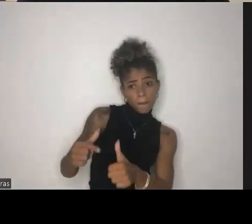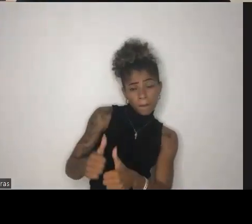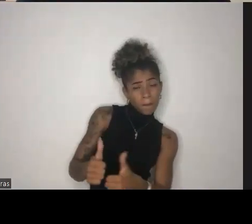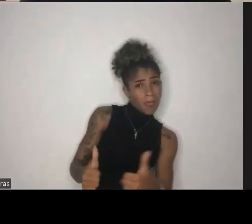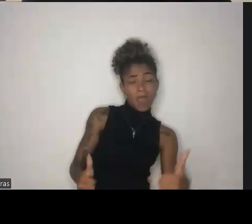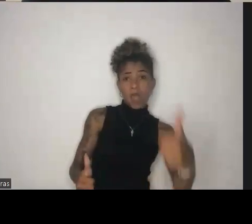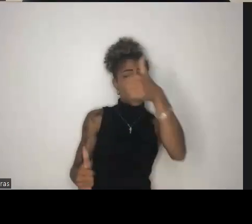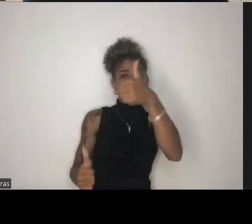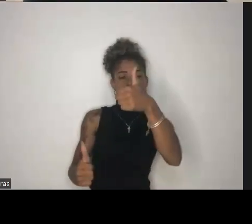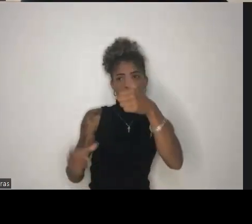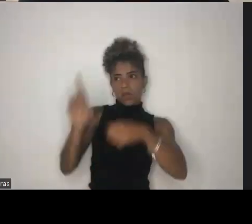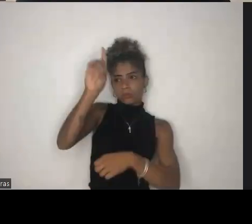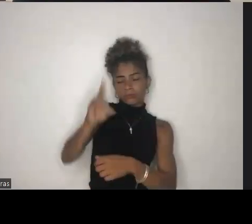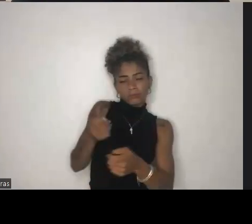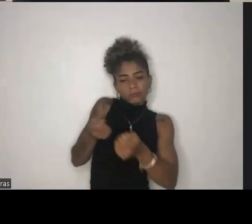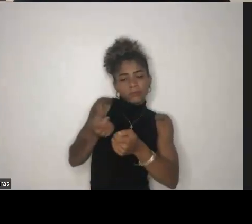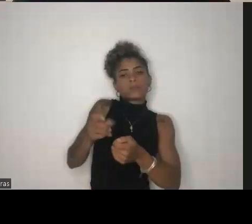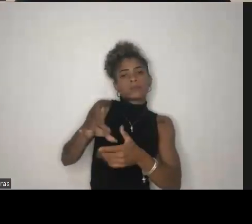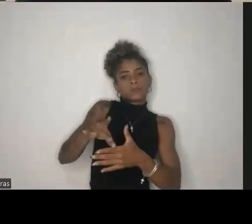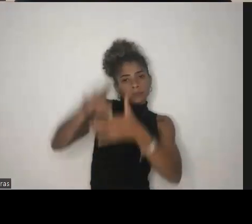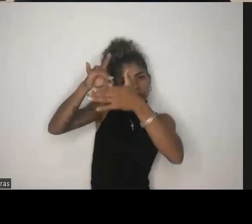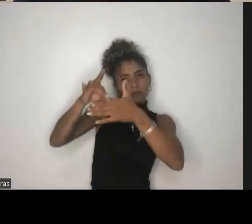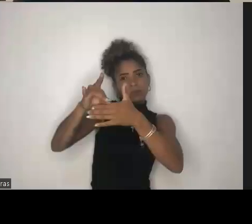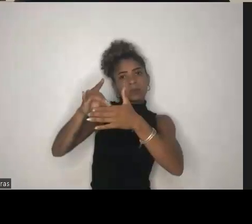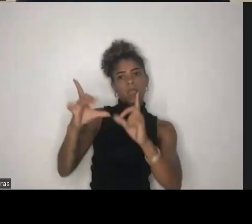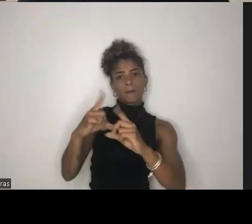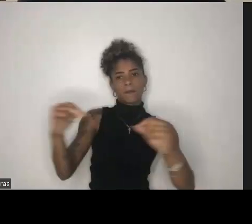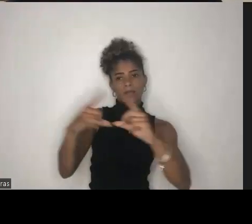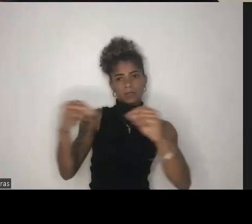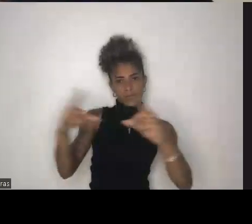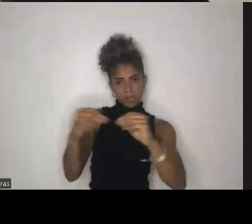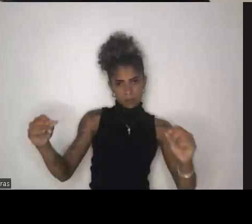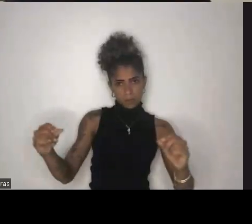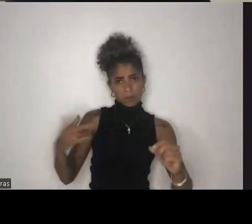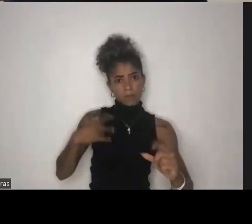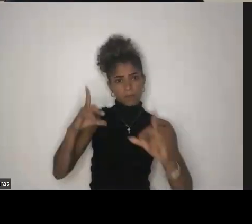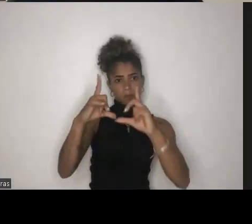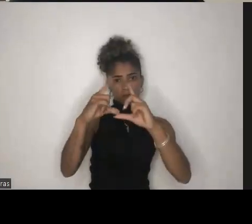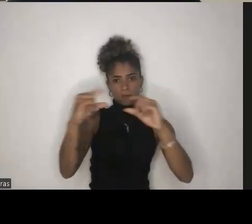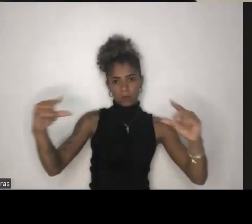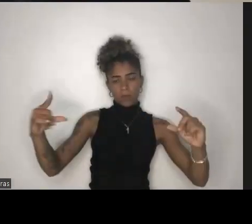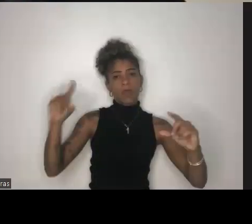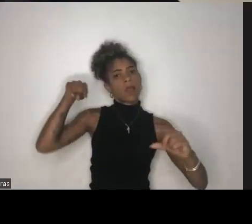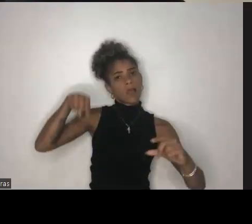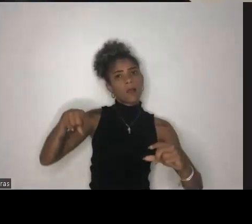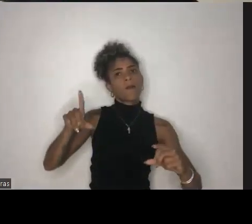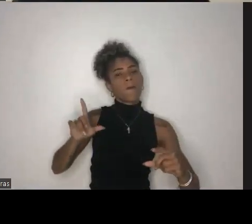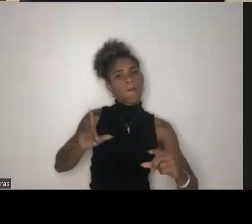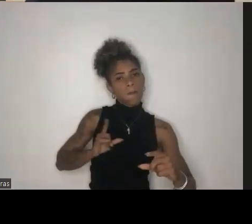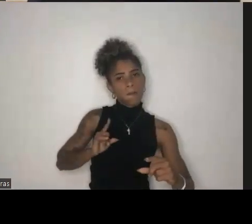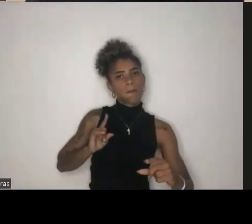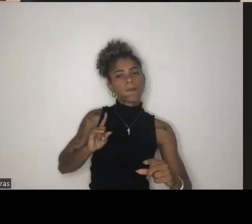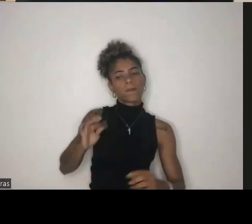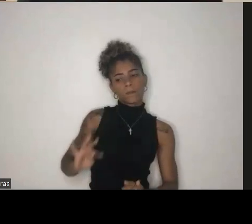Brasília isso me deu muita muito ânimo porque foi tudo empírico né eu desenvolvi uma metodologia